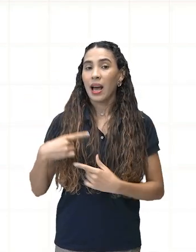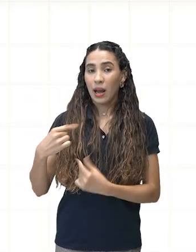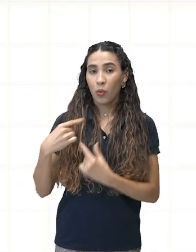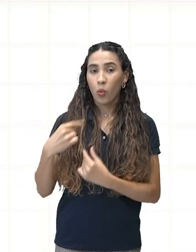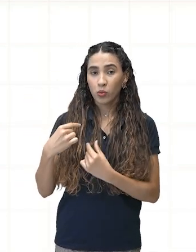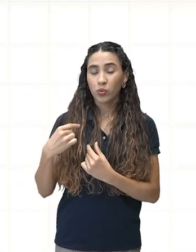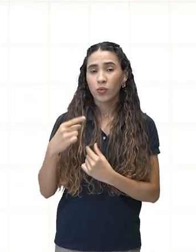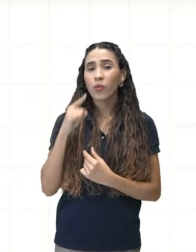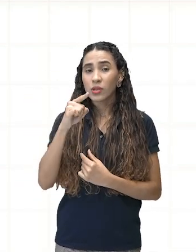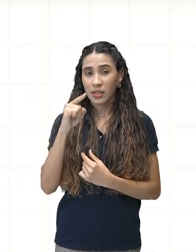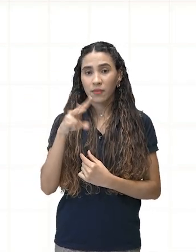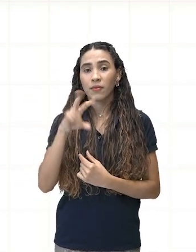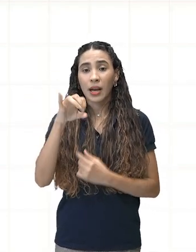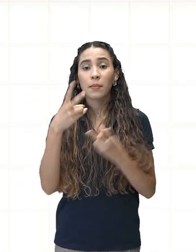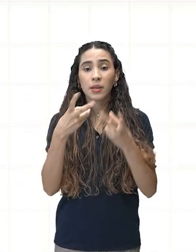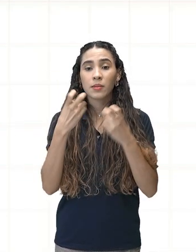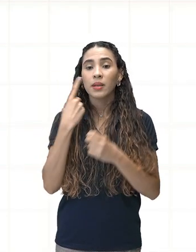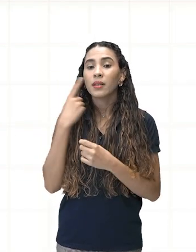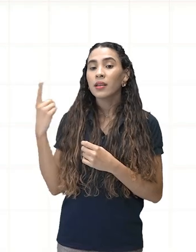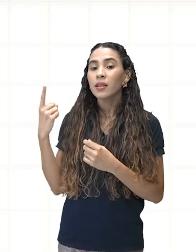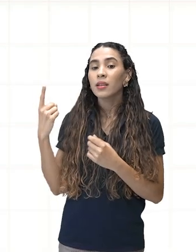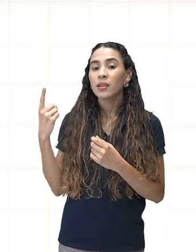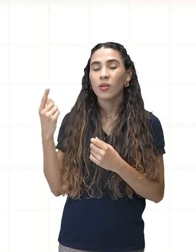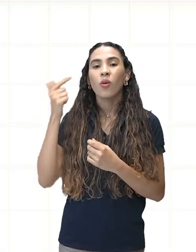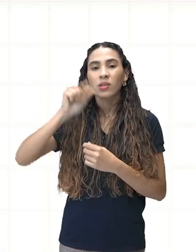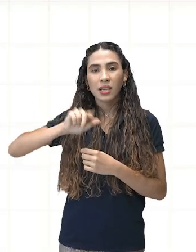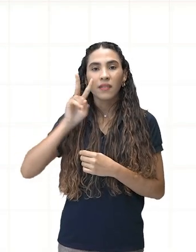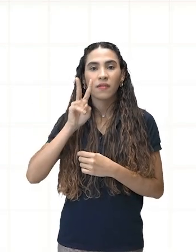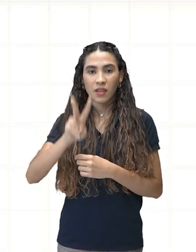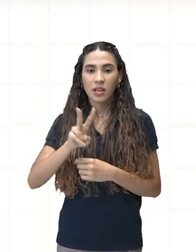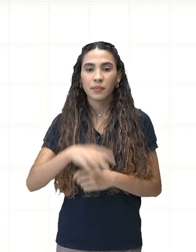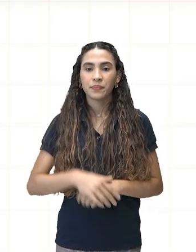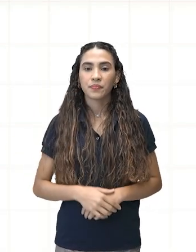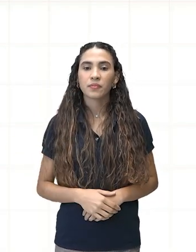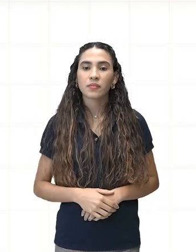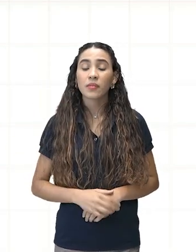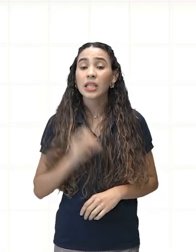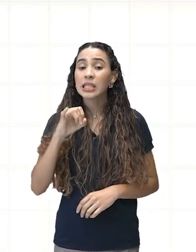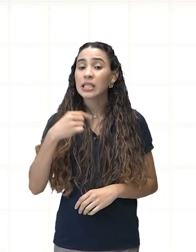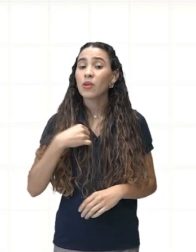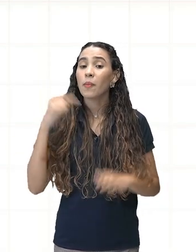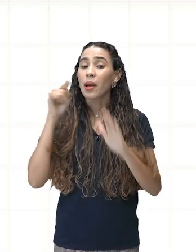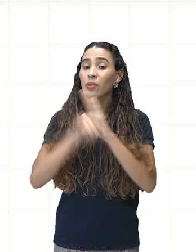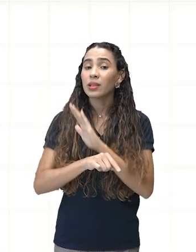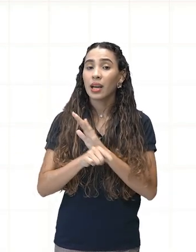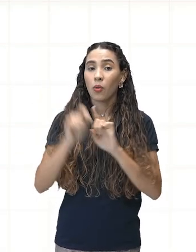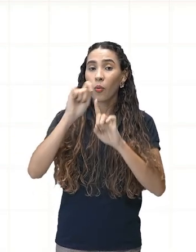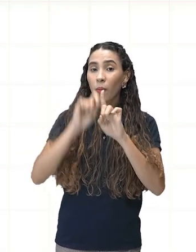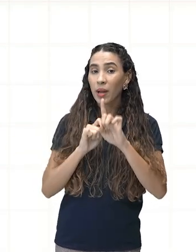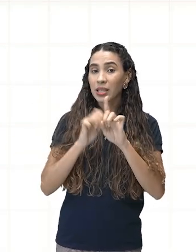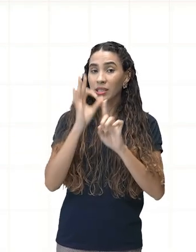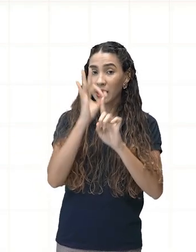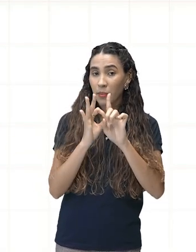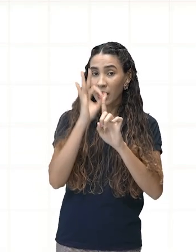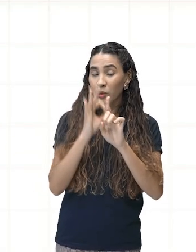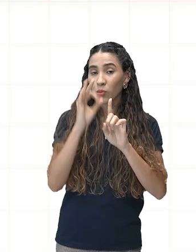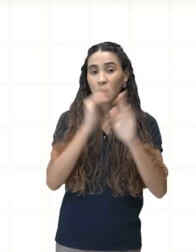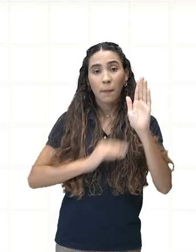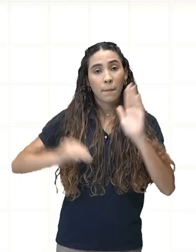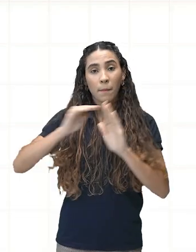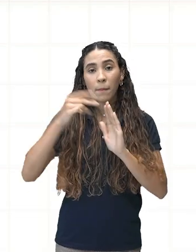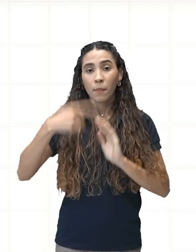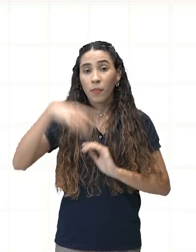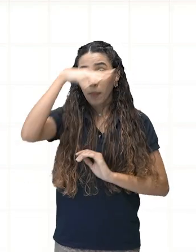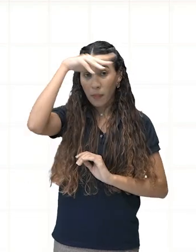olha. Vocês conseguem visualizar, isso dá para a gente ver. Certo? Se eu perguntar para vocês um mês em que a temperatura foi mais alta em